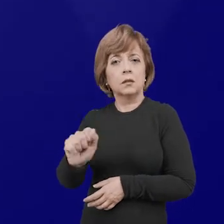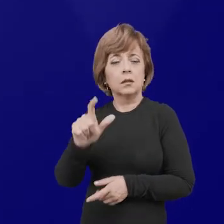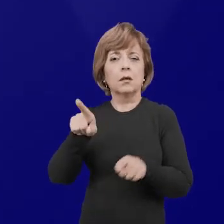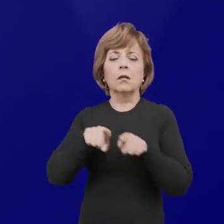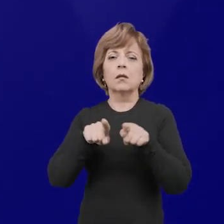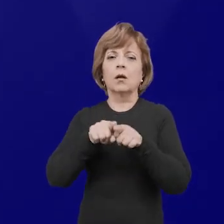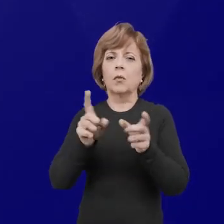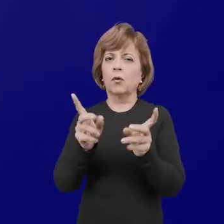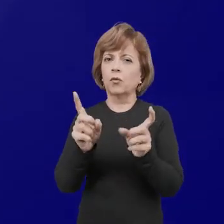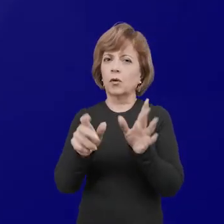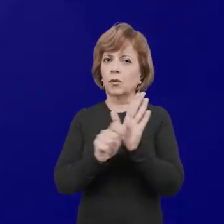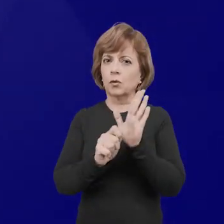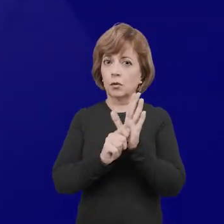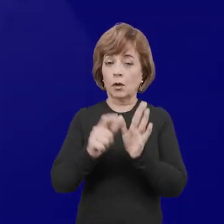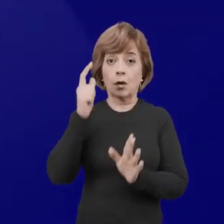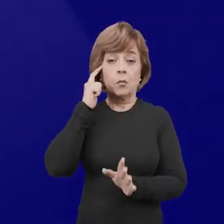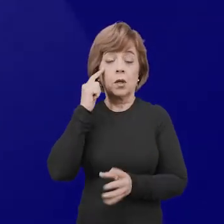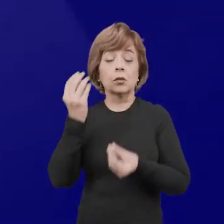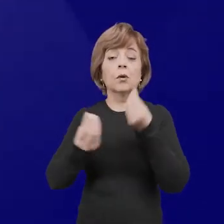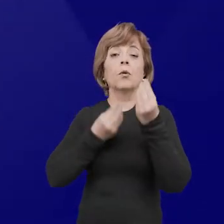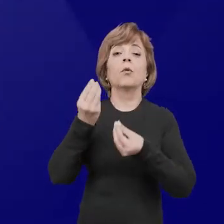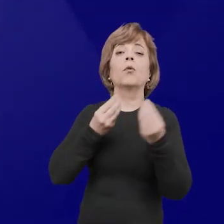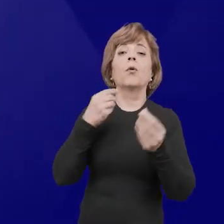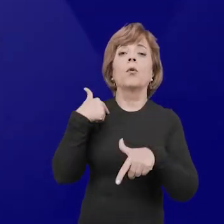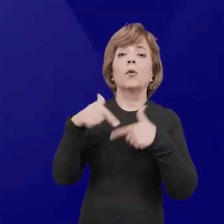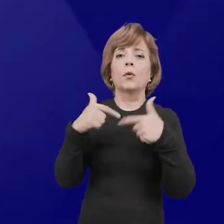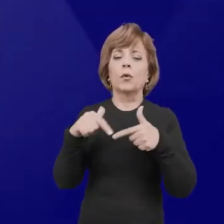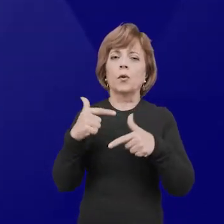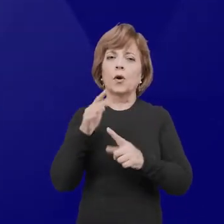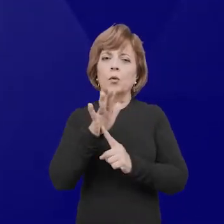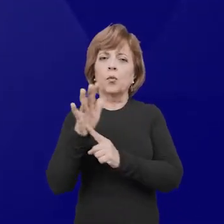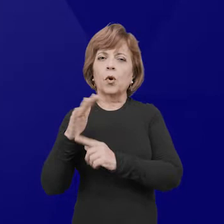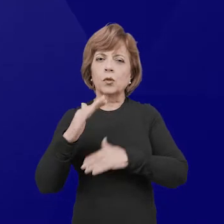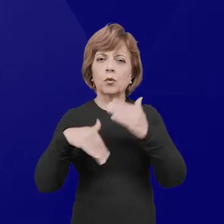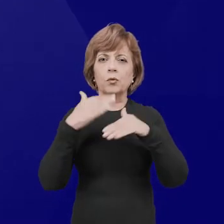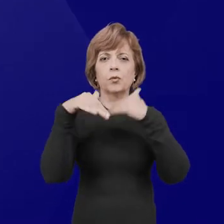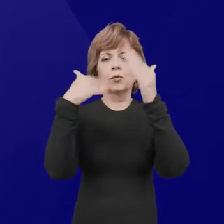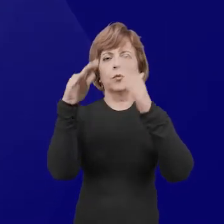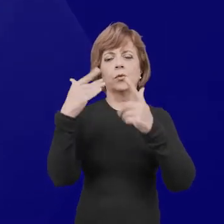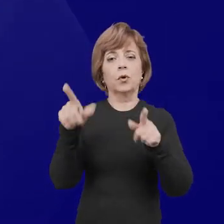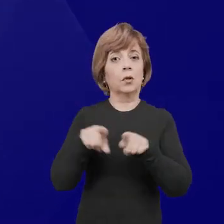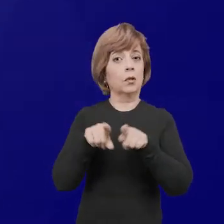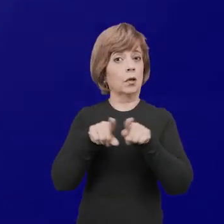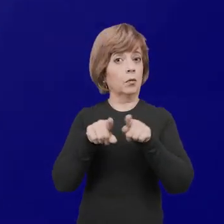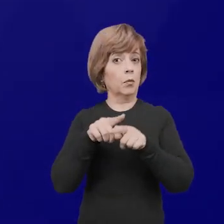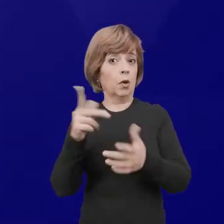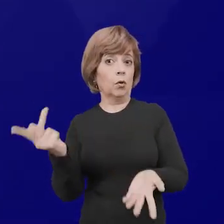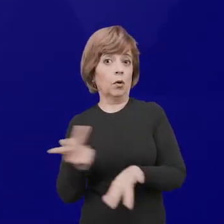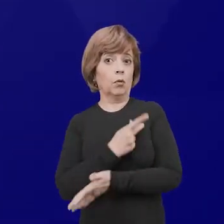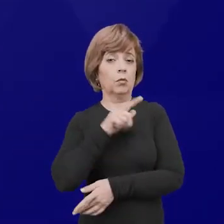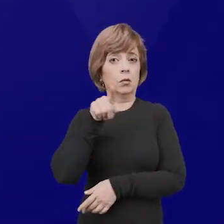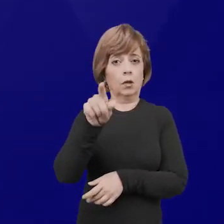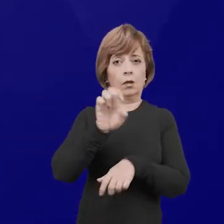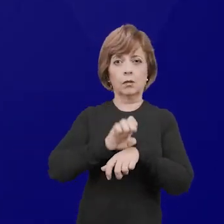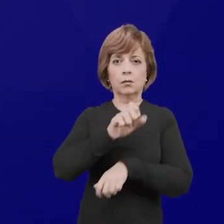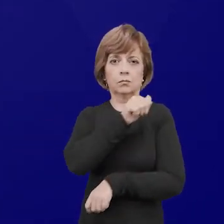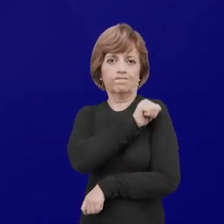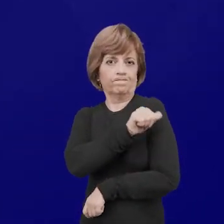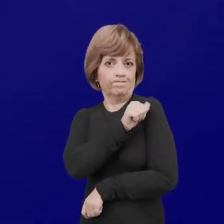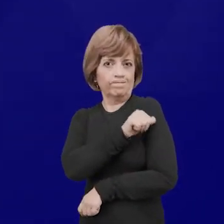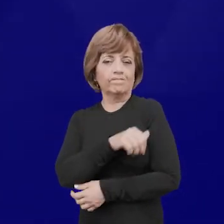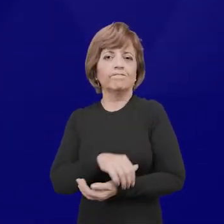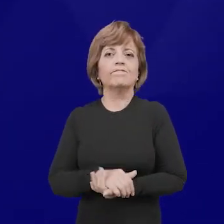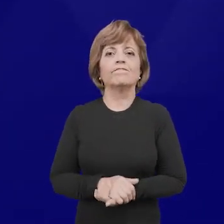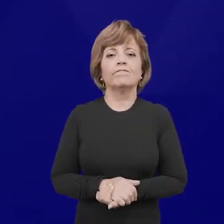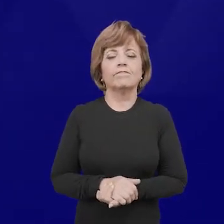ideia é pensar em seus modos de atuação, gerar evidência sobre sua evolução e suas consequências sobre no estado do Rio. E, por fim, a